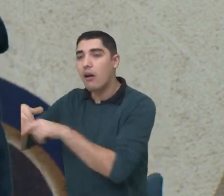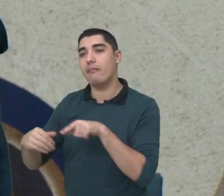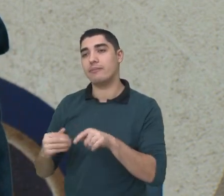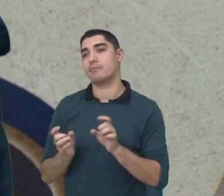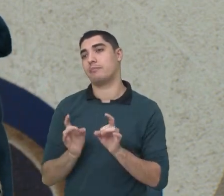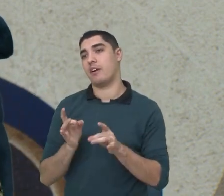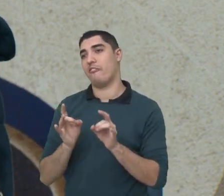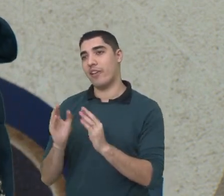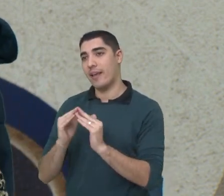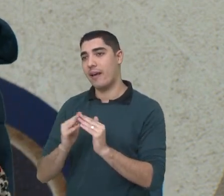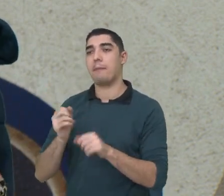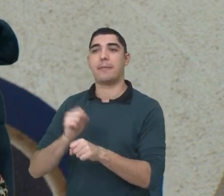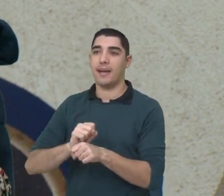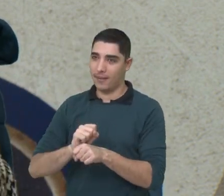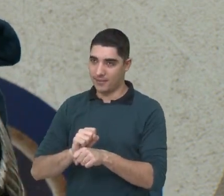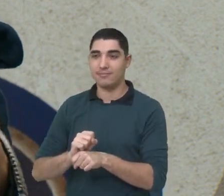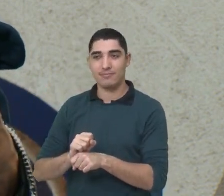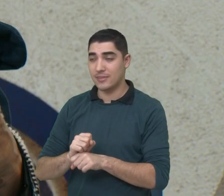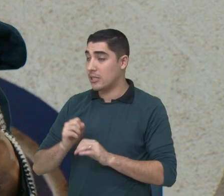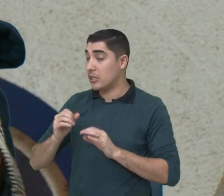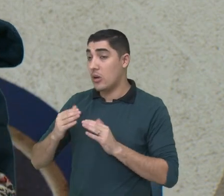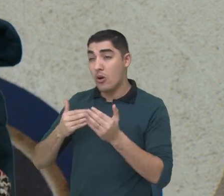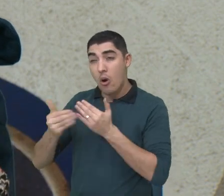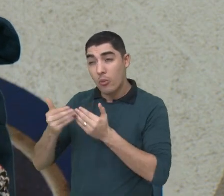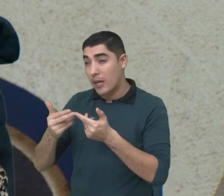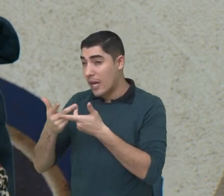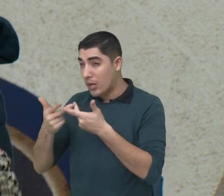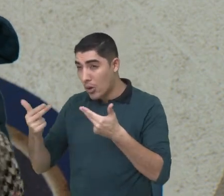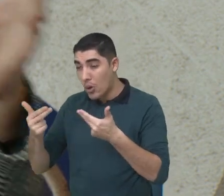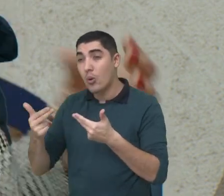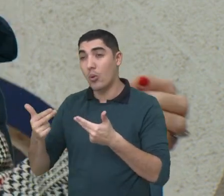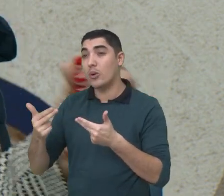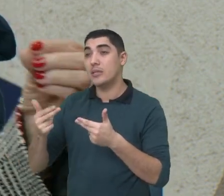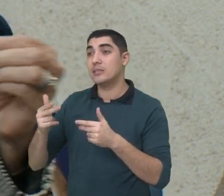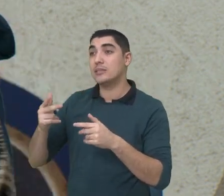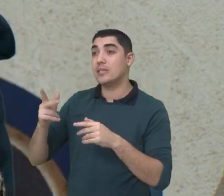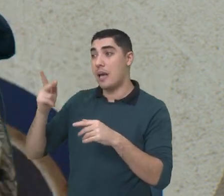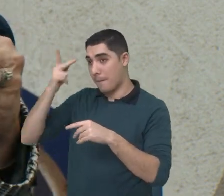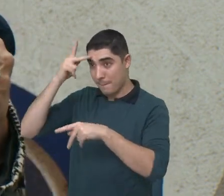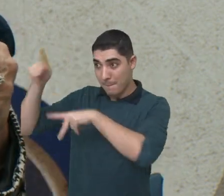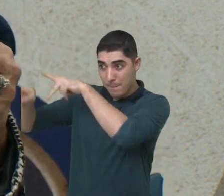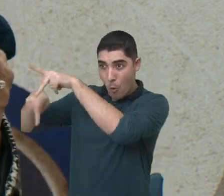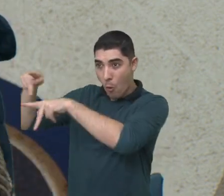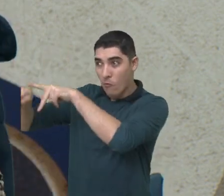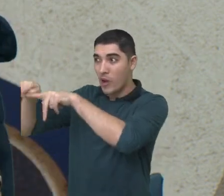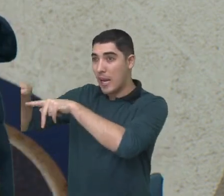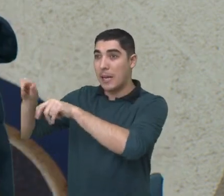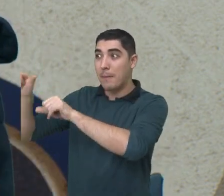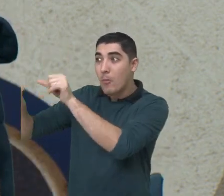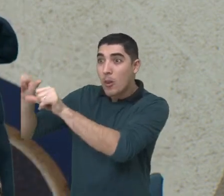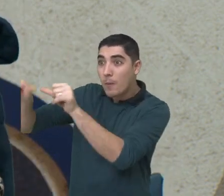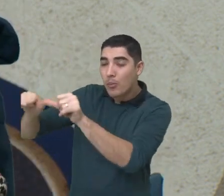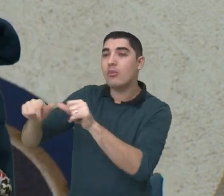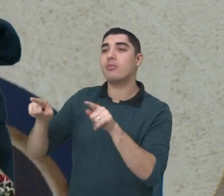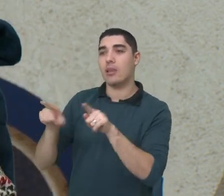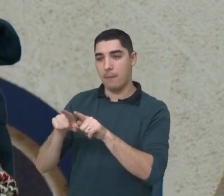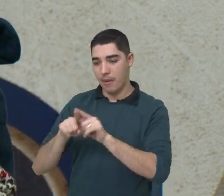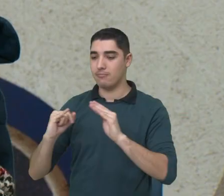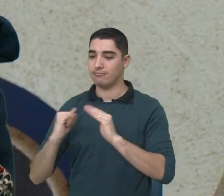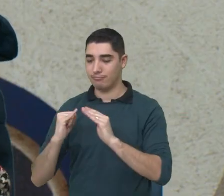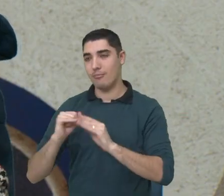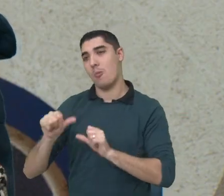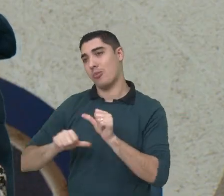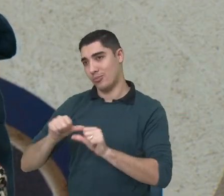eleição, para, então qualquer ato que movimente o público, o mercado imobiliário